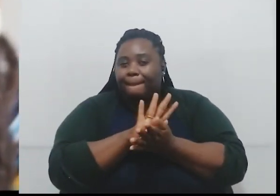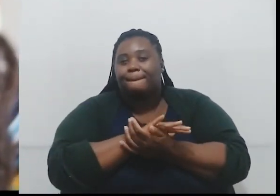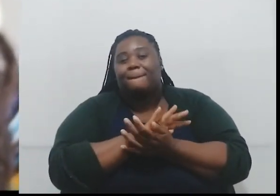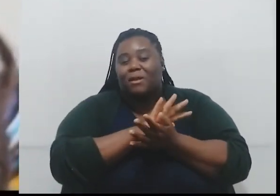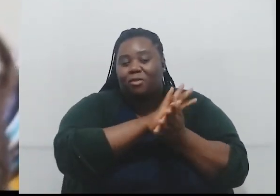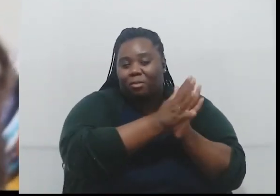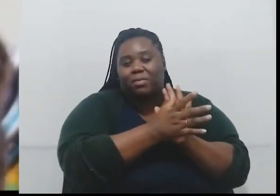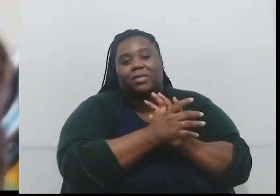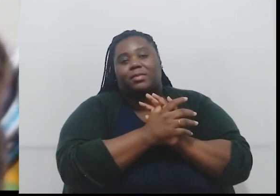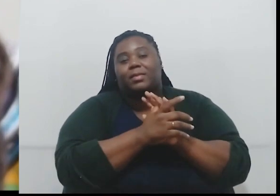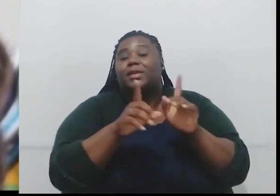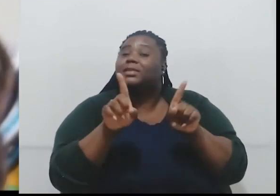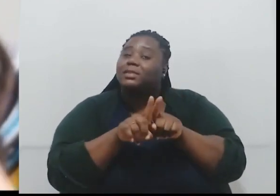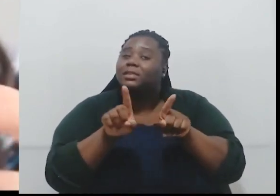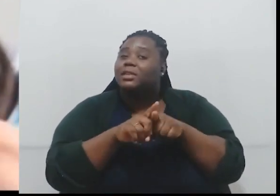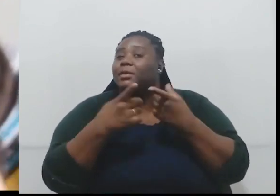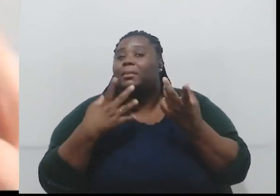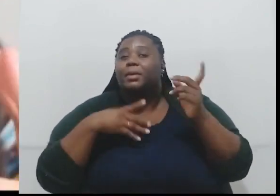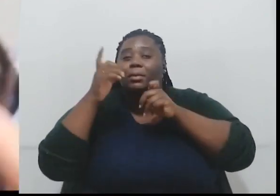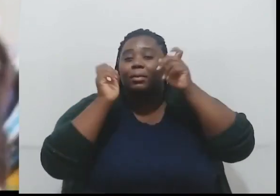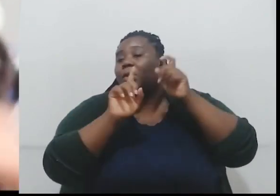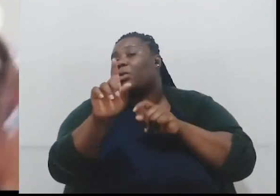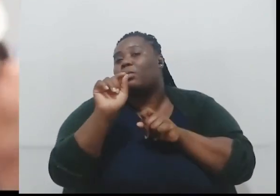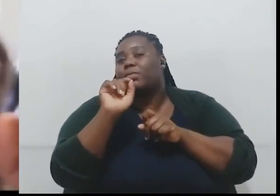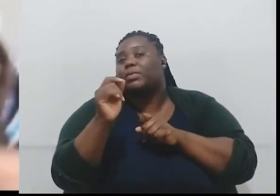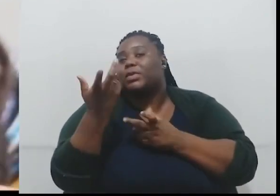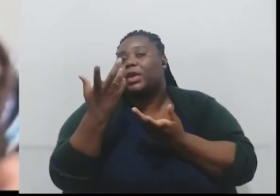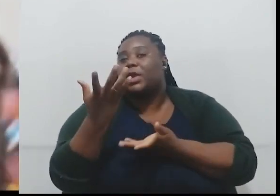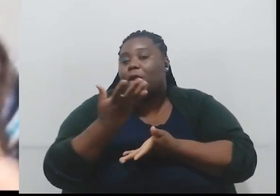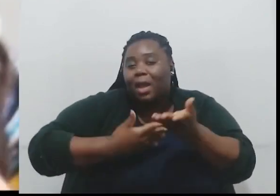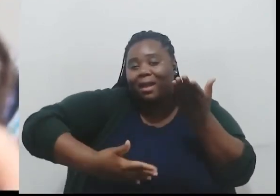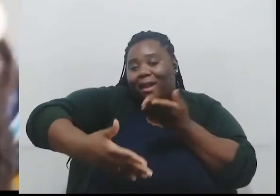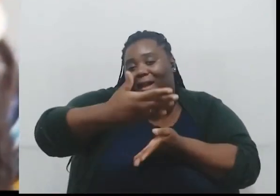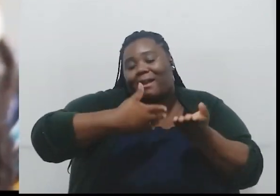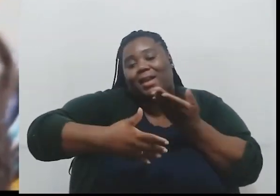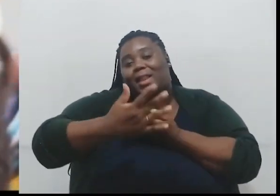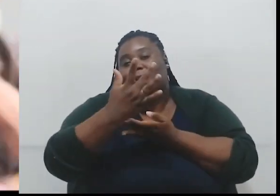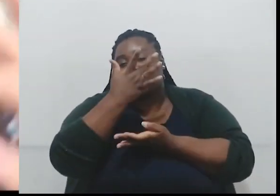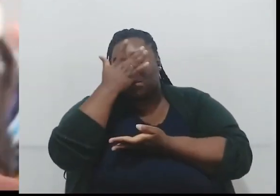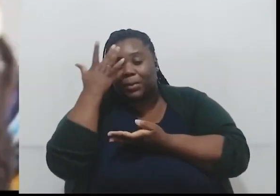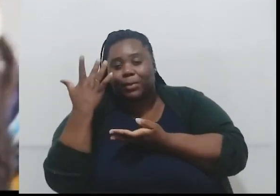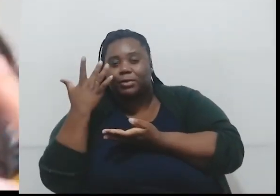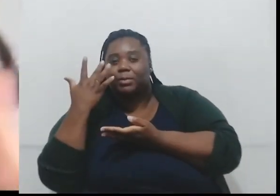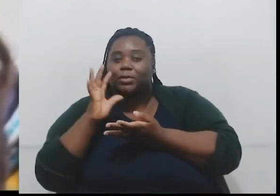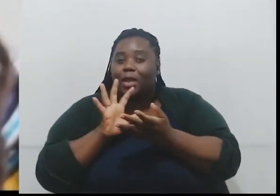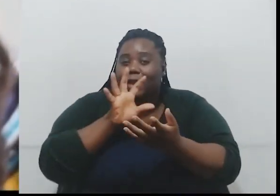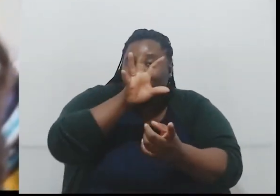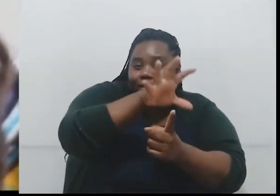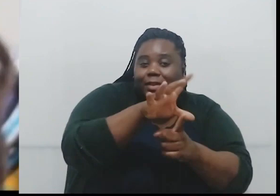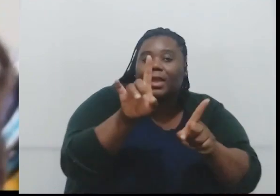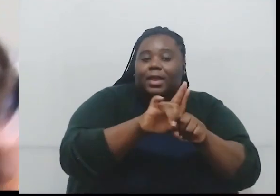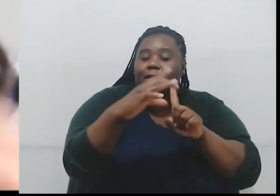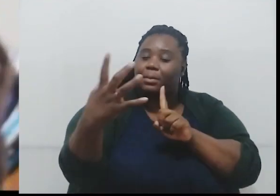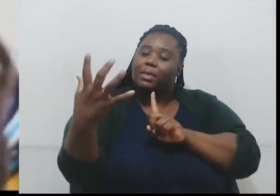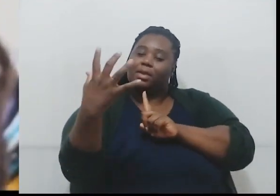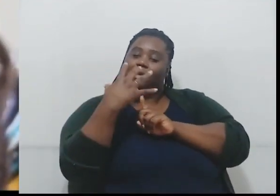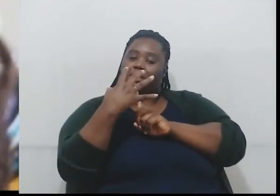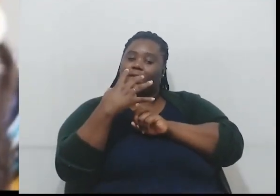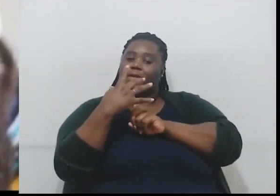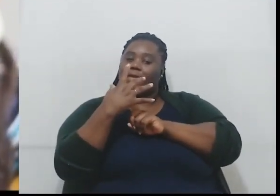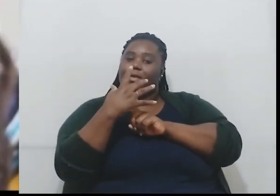com as pessoas. Afetar as pessoas e ser afetado por elas, mas tirar dali discursos afirmativos e